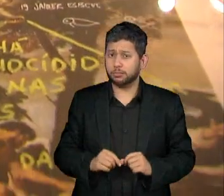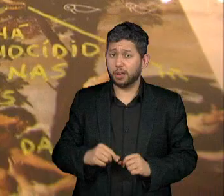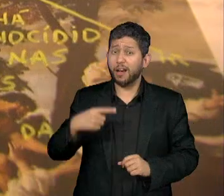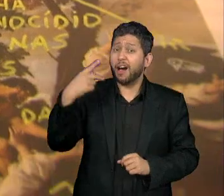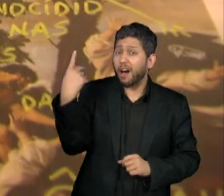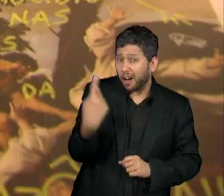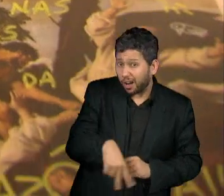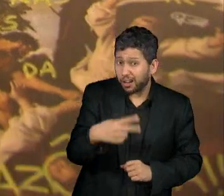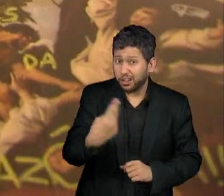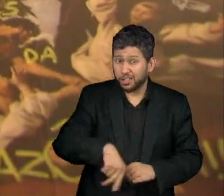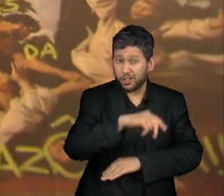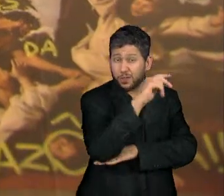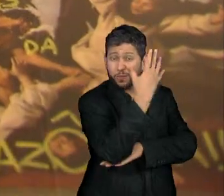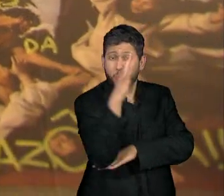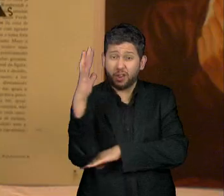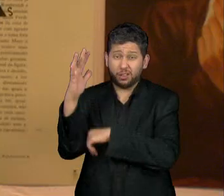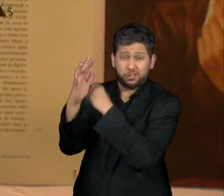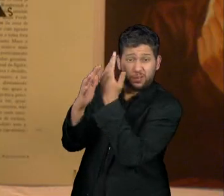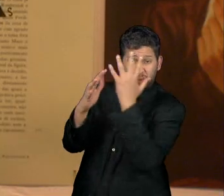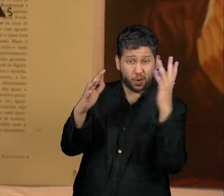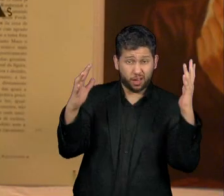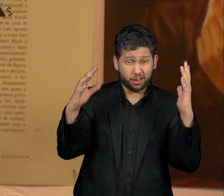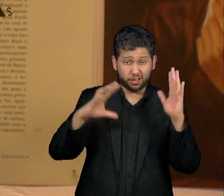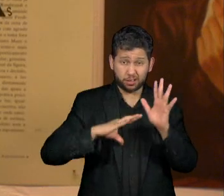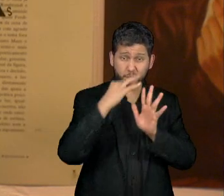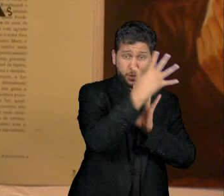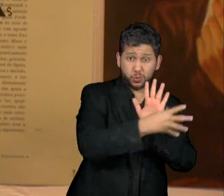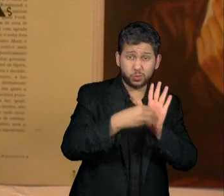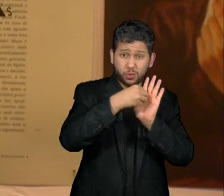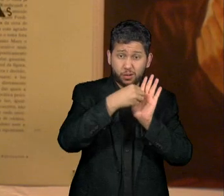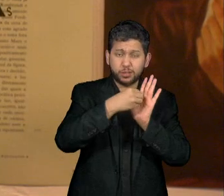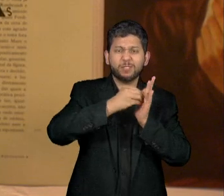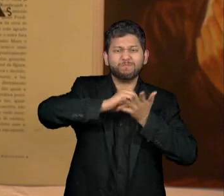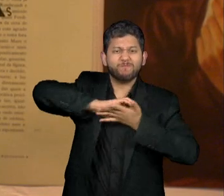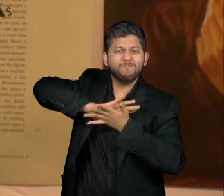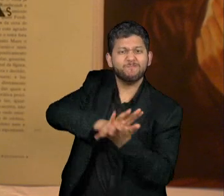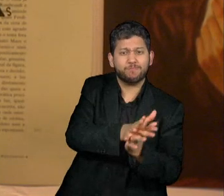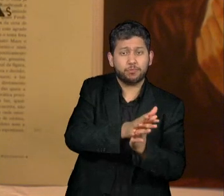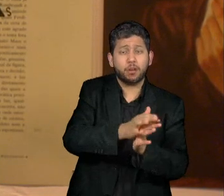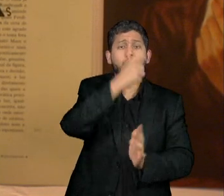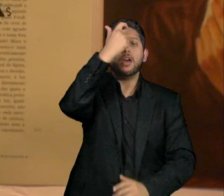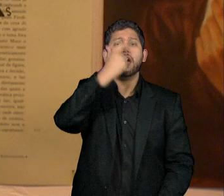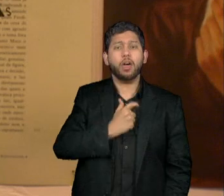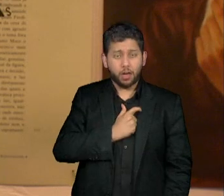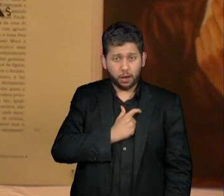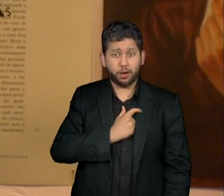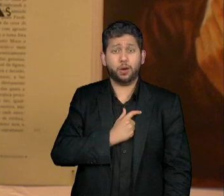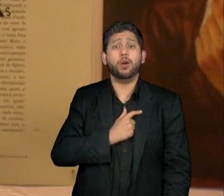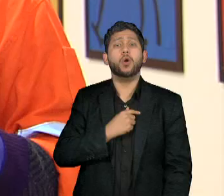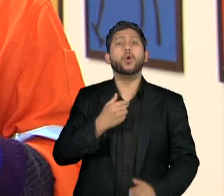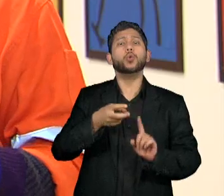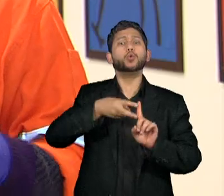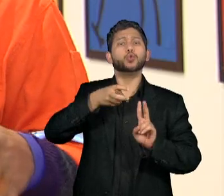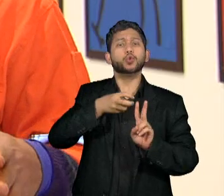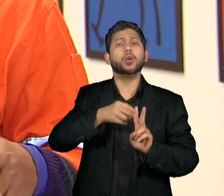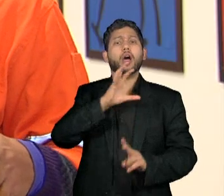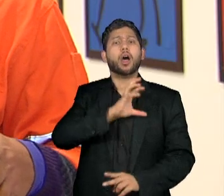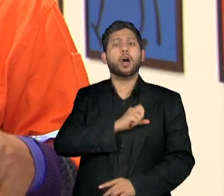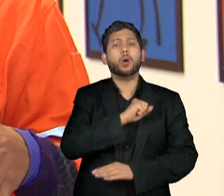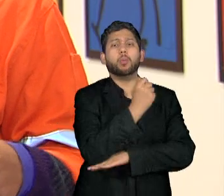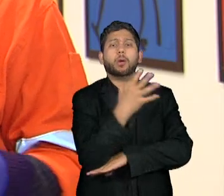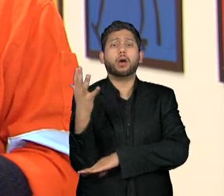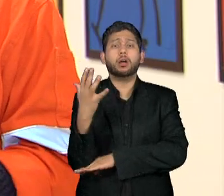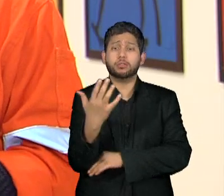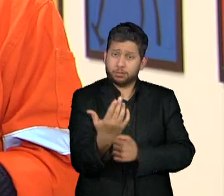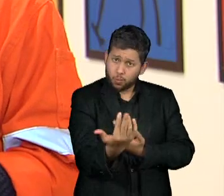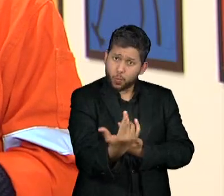genocídio nas florestas da Amazônia. Ame como o índio ama a mata. Eu não sou artista plástico, eu